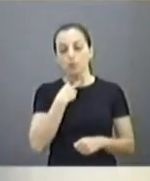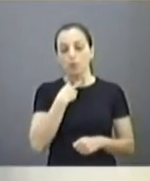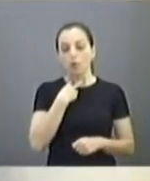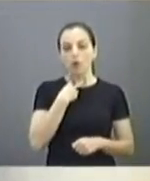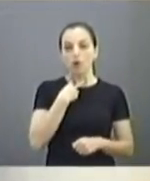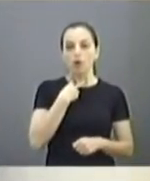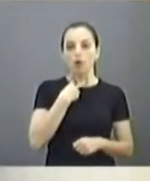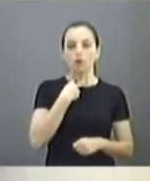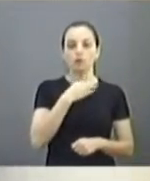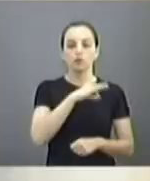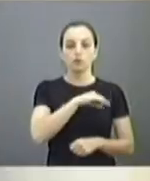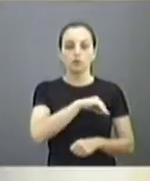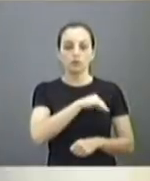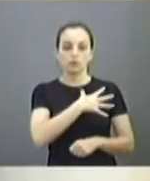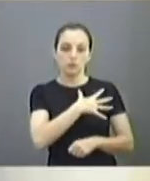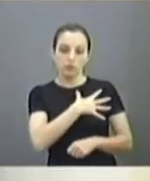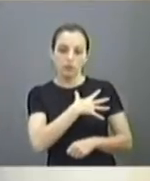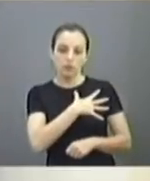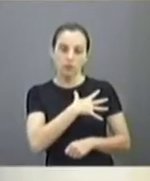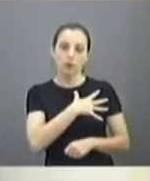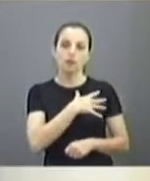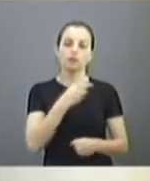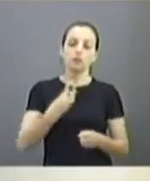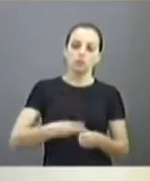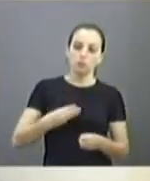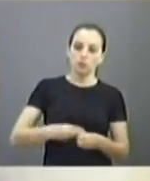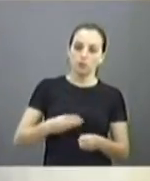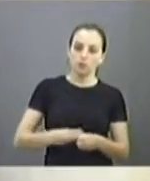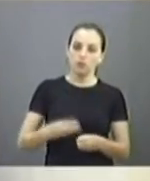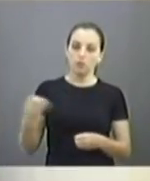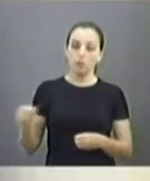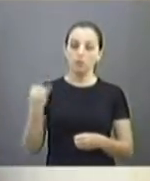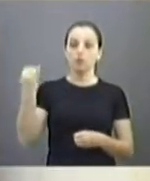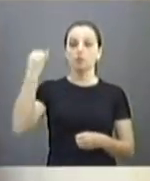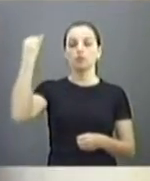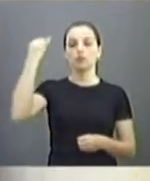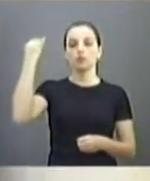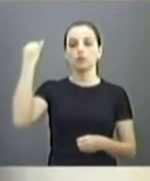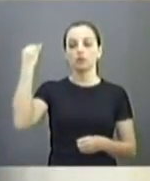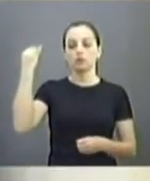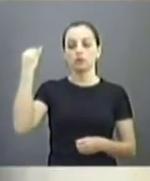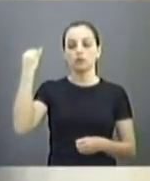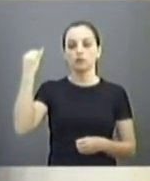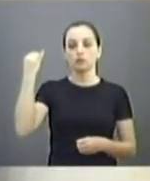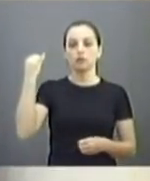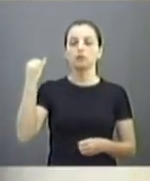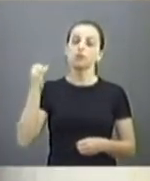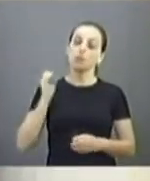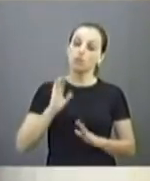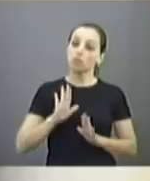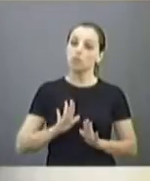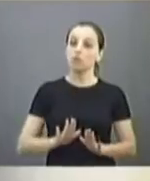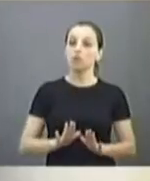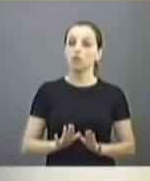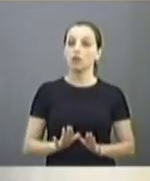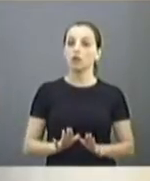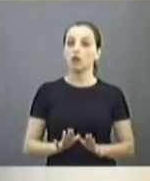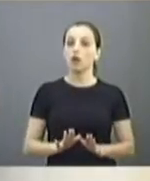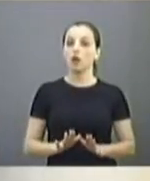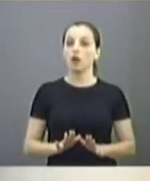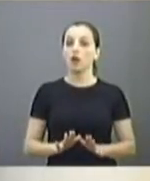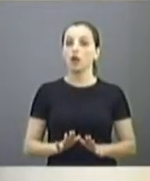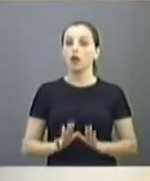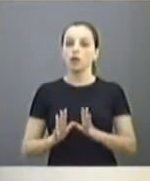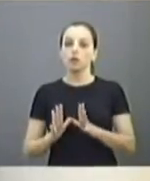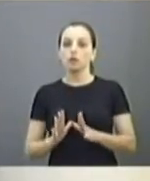Guarda Municipal, o papel, a importância que tem a Guarda Municipal, ficar com quase a